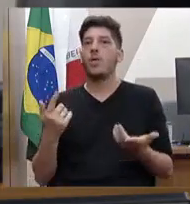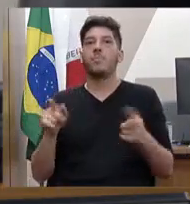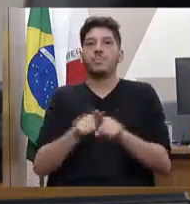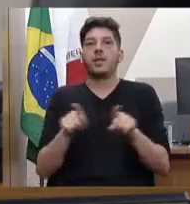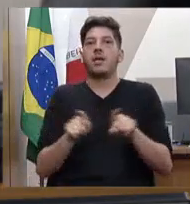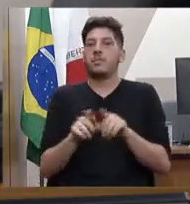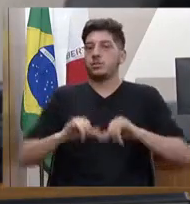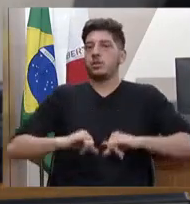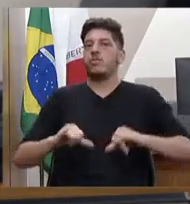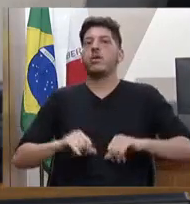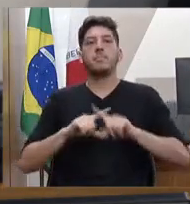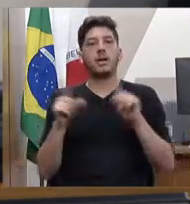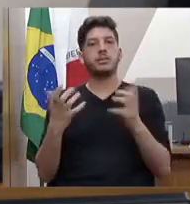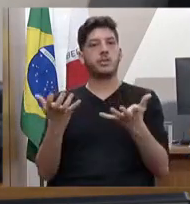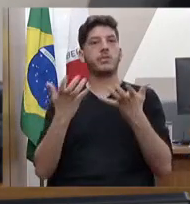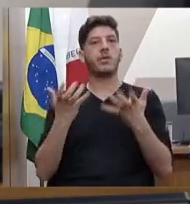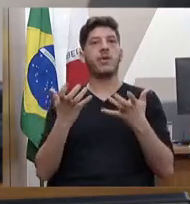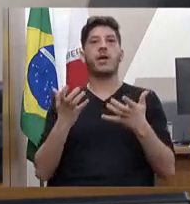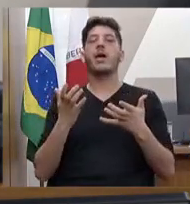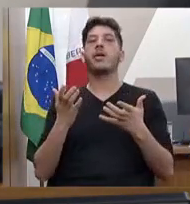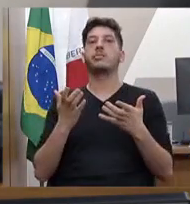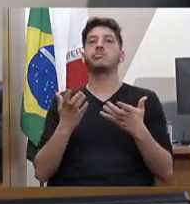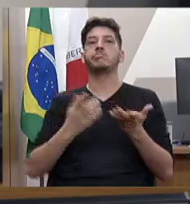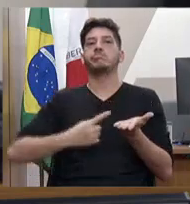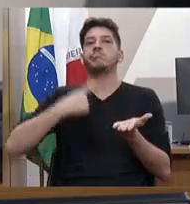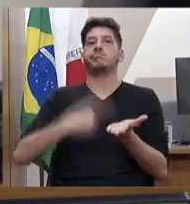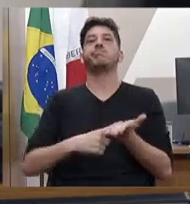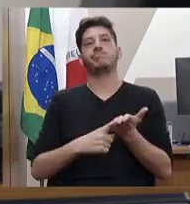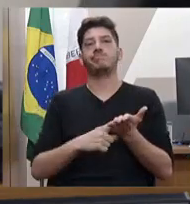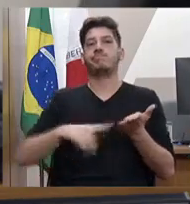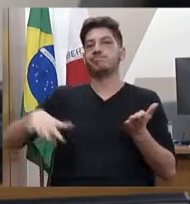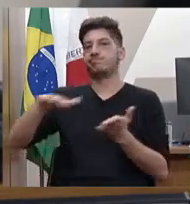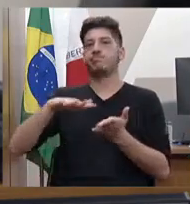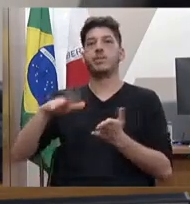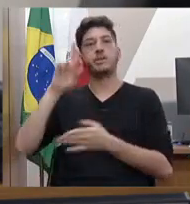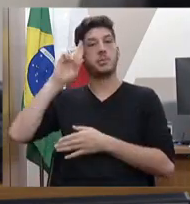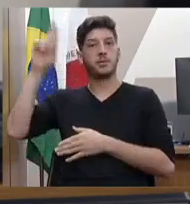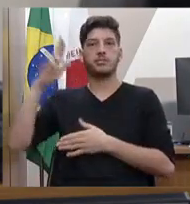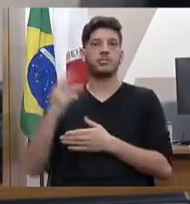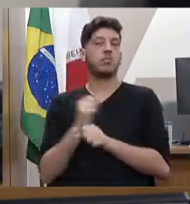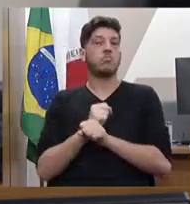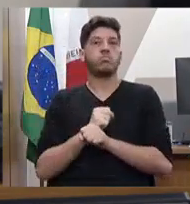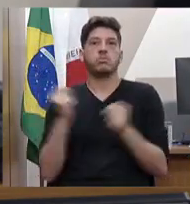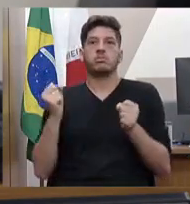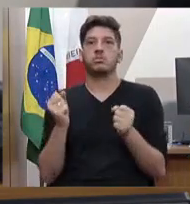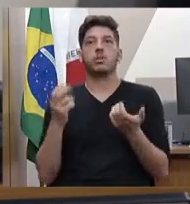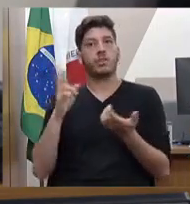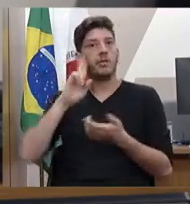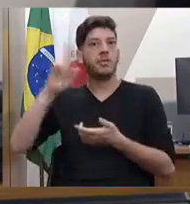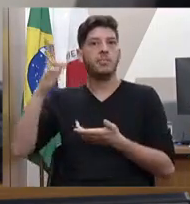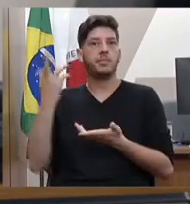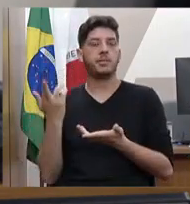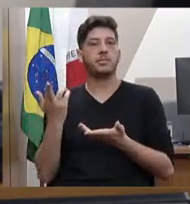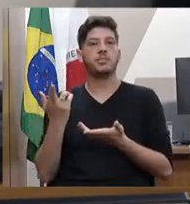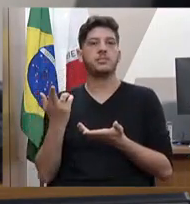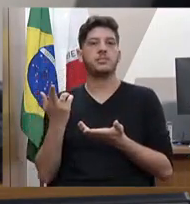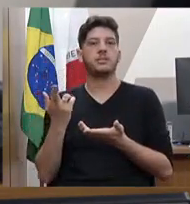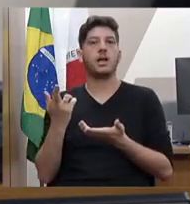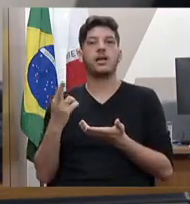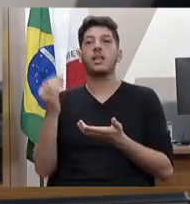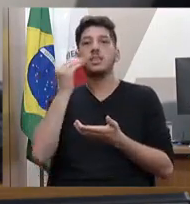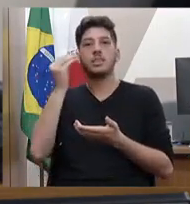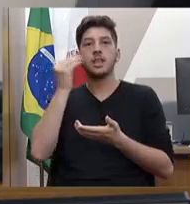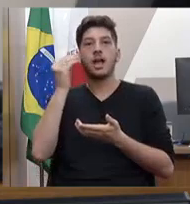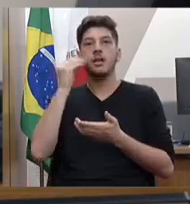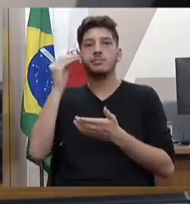capital do trabalho mas eu quero levar essa agenda para o mundo empresar não é possível que o empresário que tenta agir